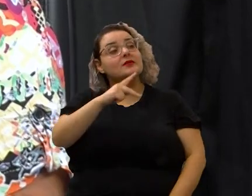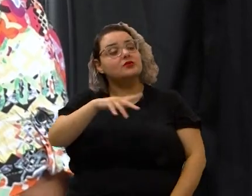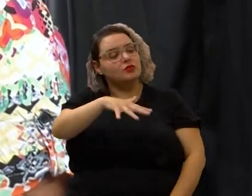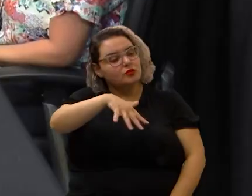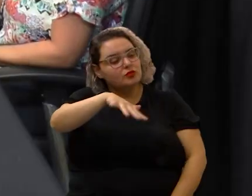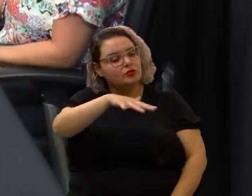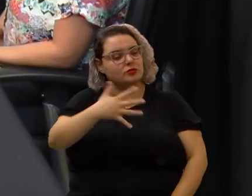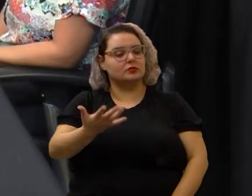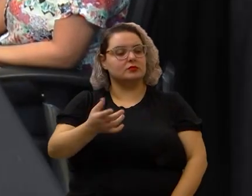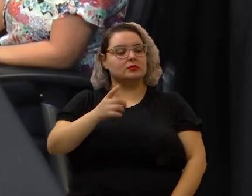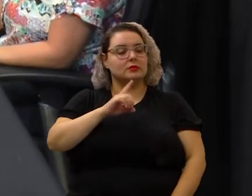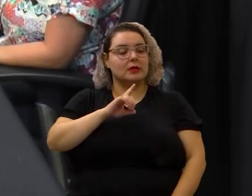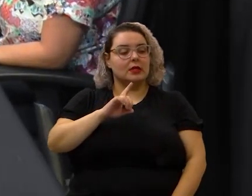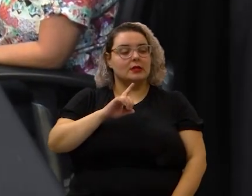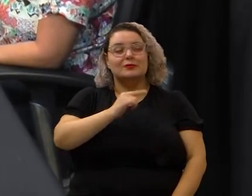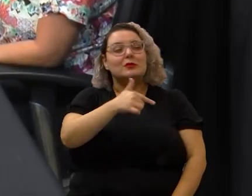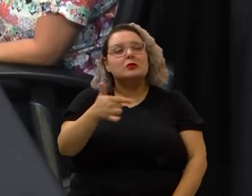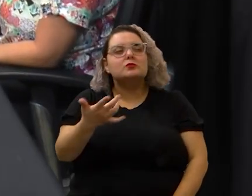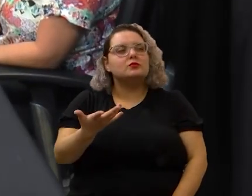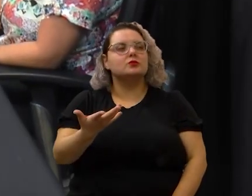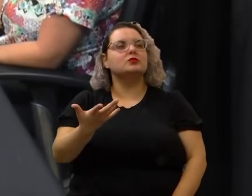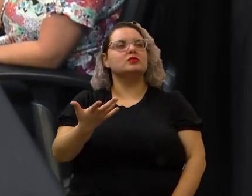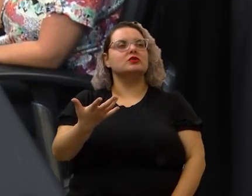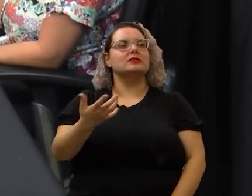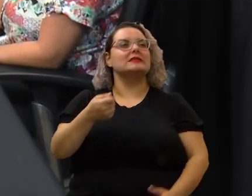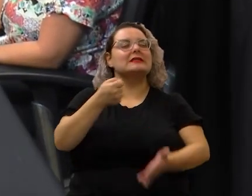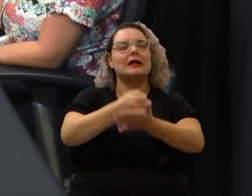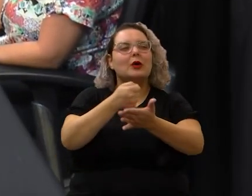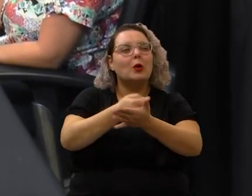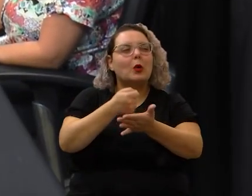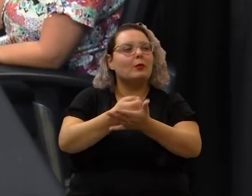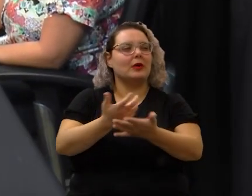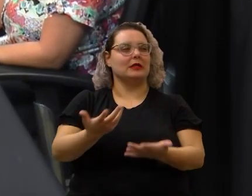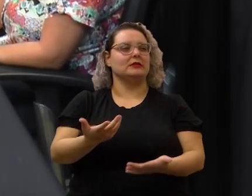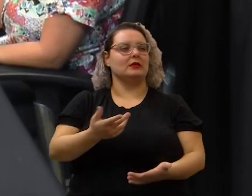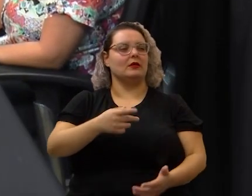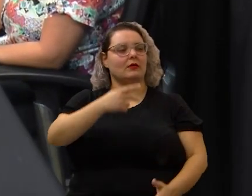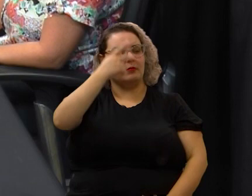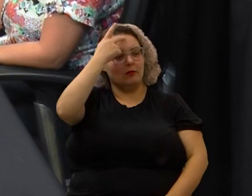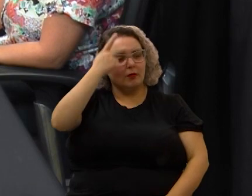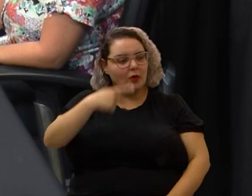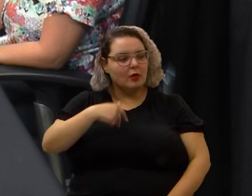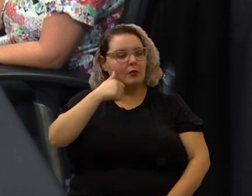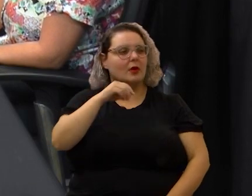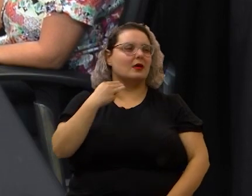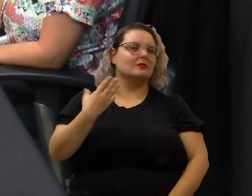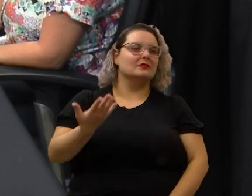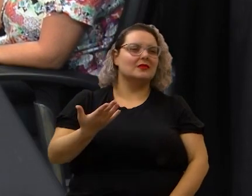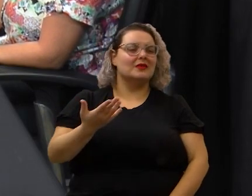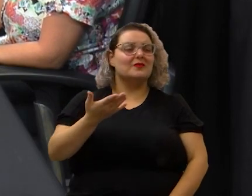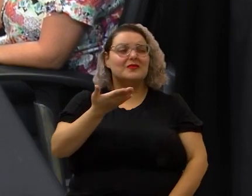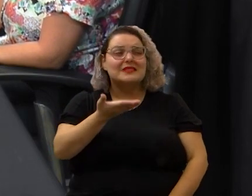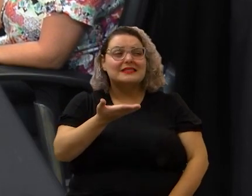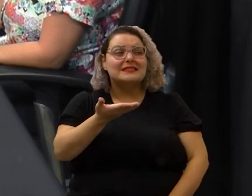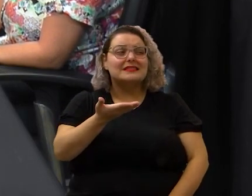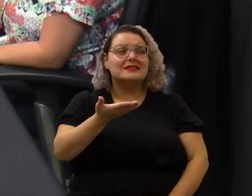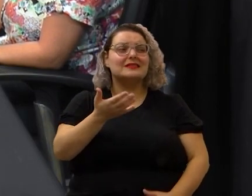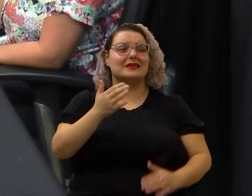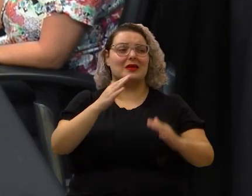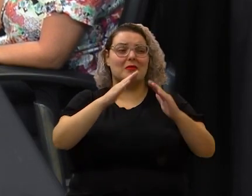Então... Mas no seu meio, que eu digo, não existia assim essa cobrança. Você, Mariana, mulher,